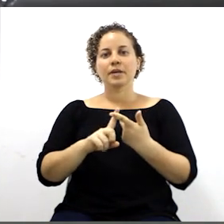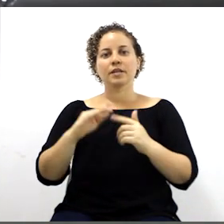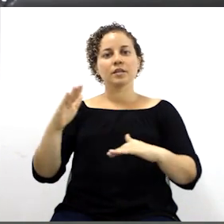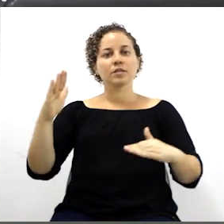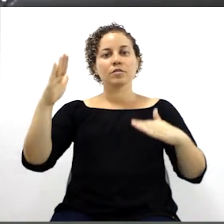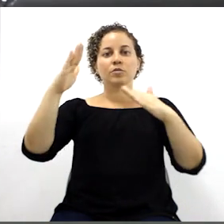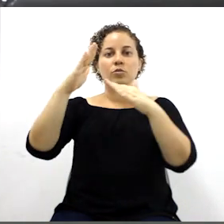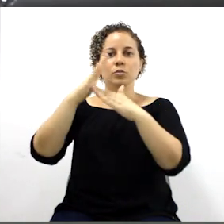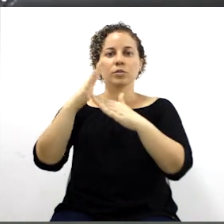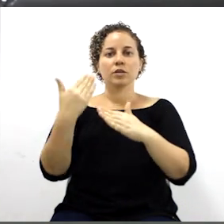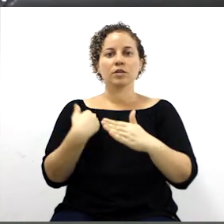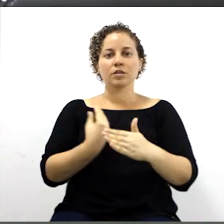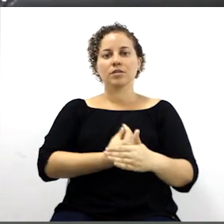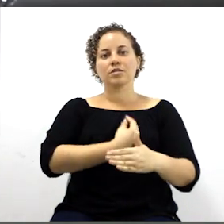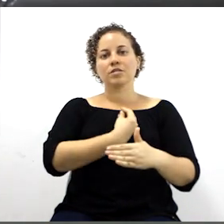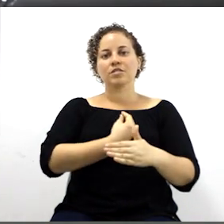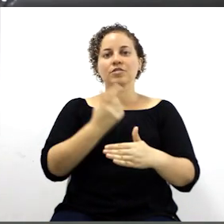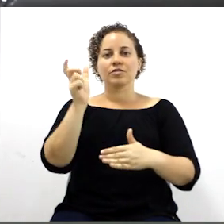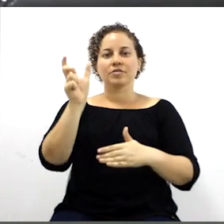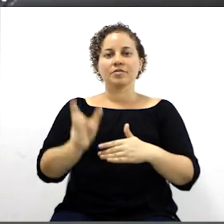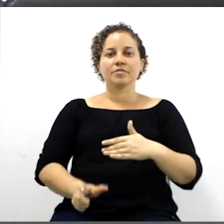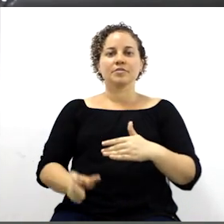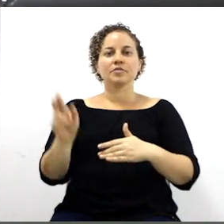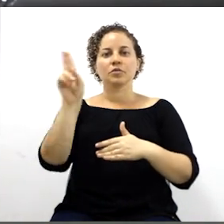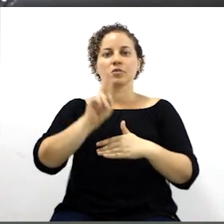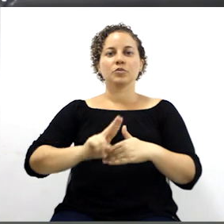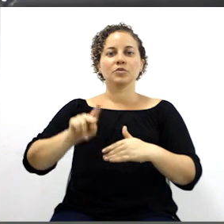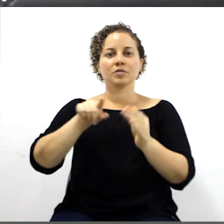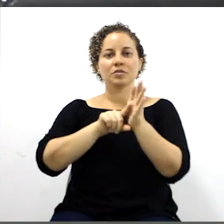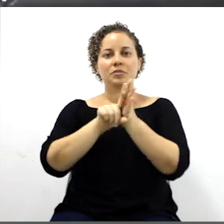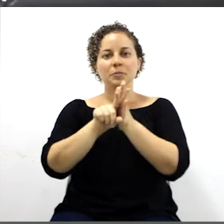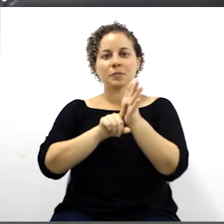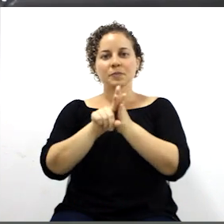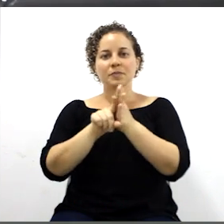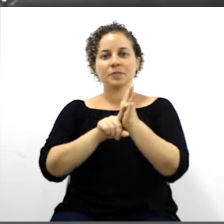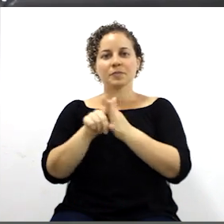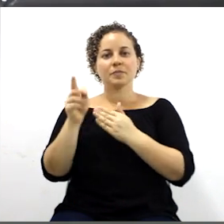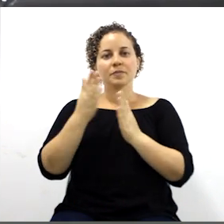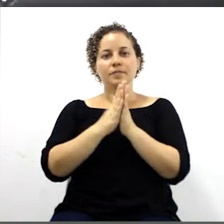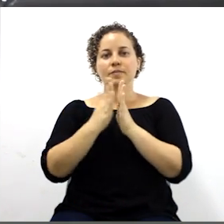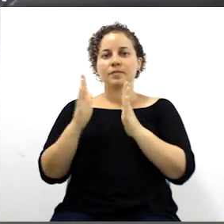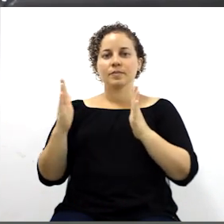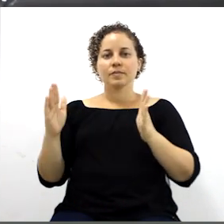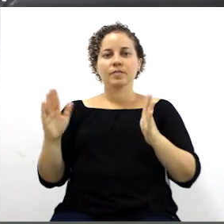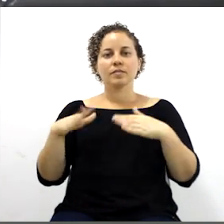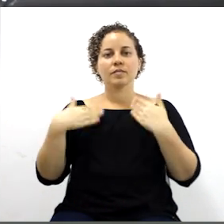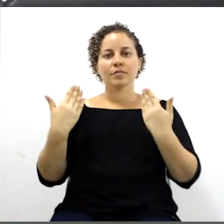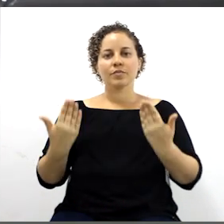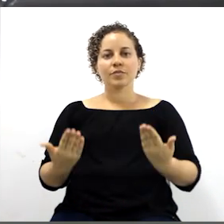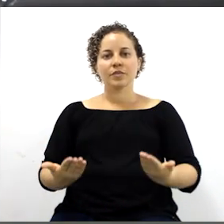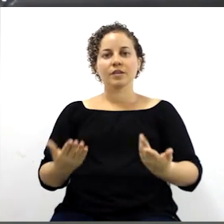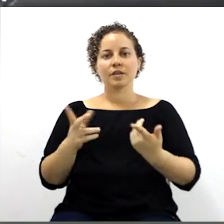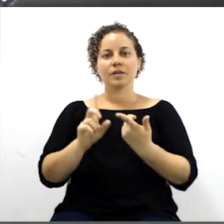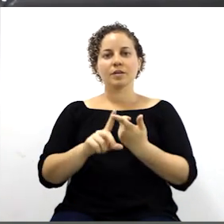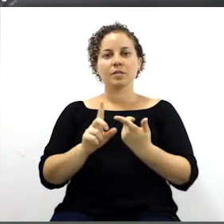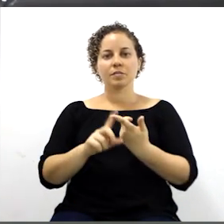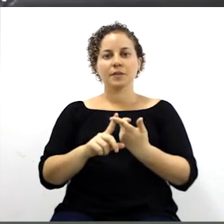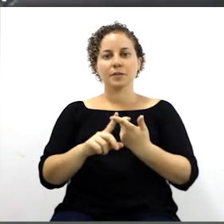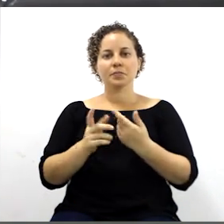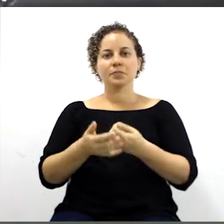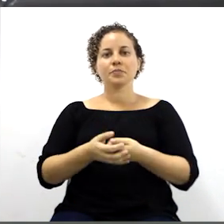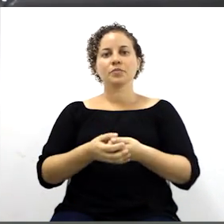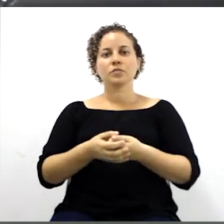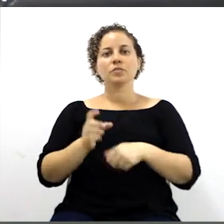grau possível de autonomia na realização de suas pesquisas e uso da biblioteca. Então, na verdade, seria assim,